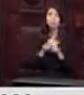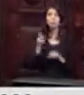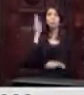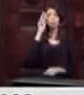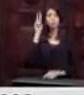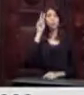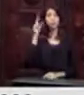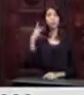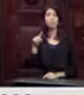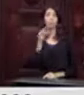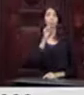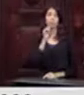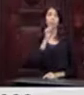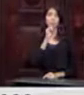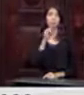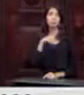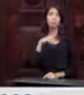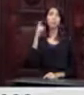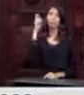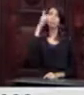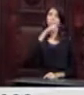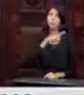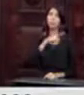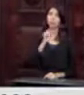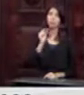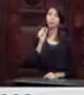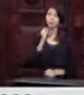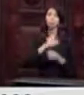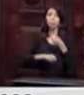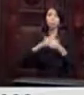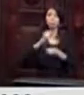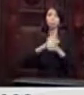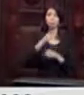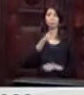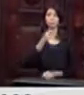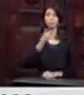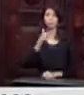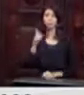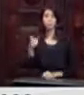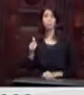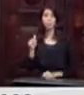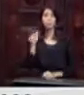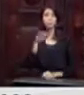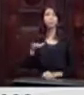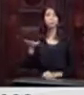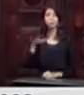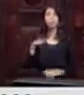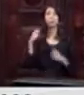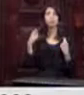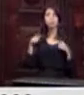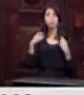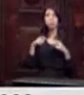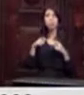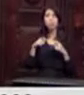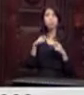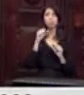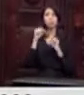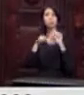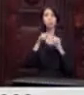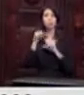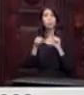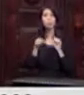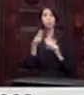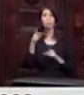que você tem, por exemplo, o evento climático de 2011, que destruiu aquela região, que precisa de uma recuperação